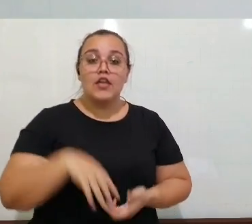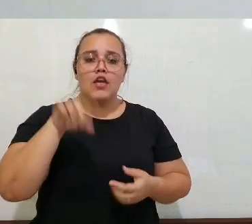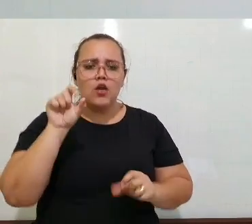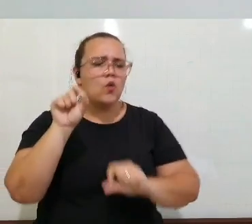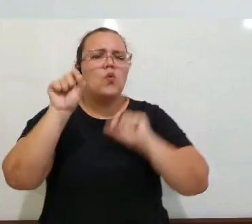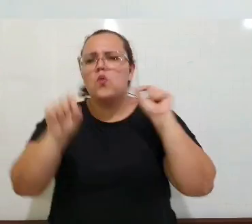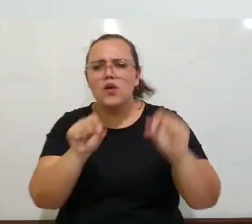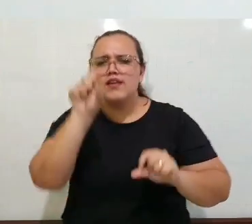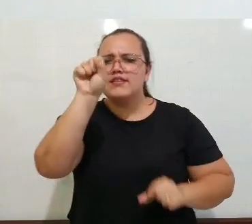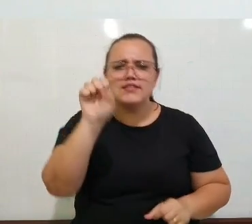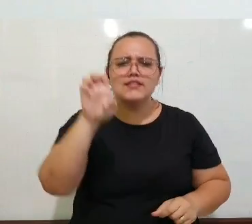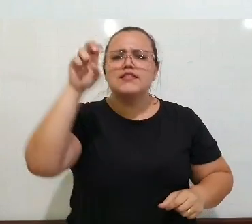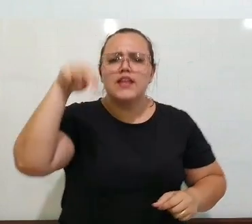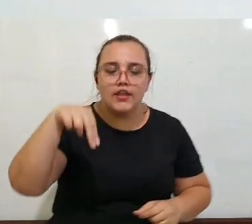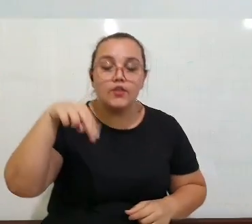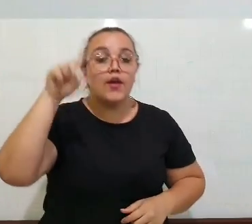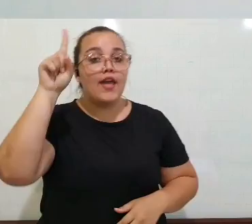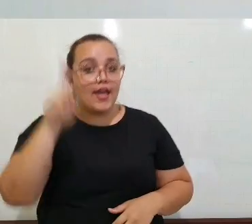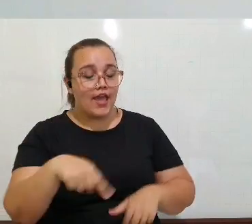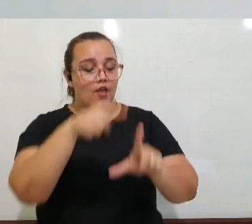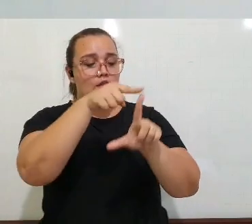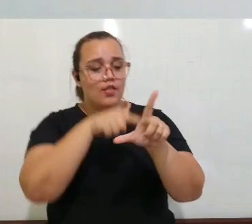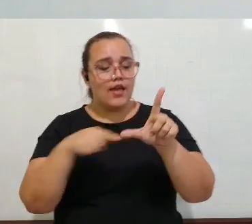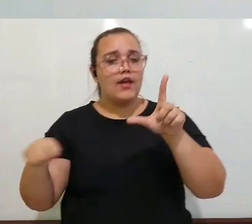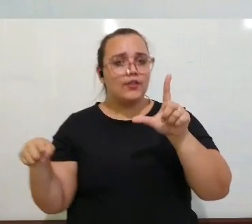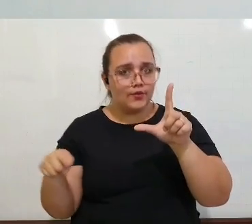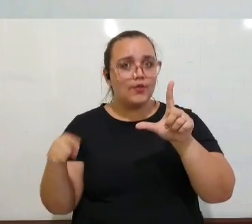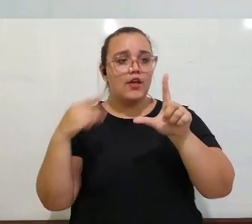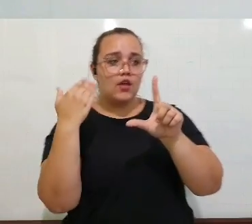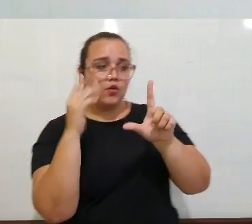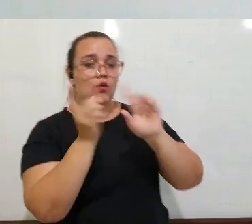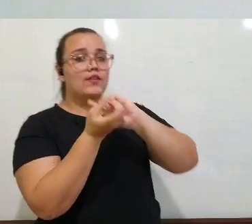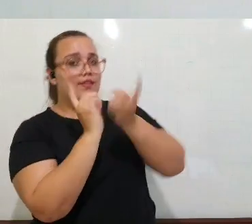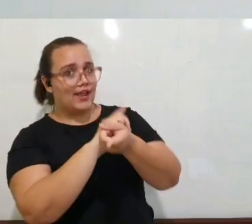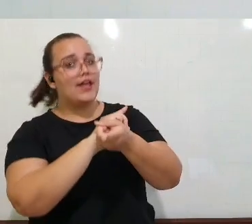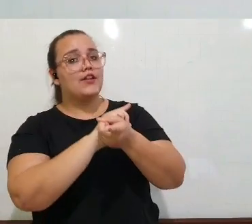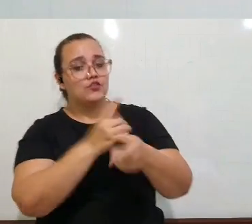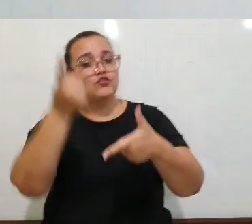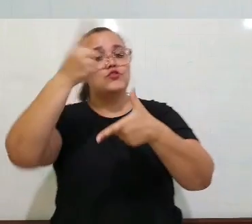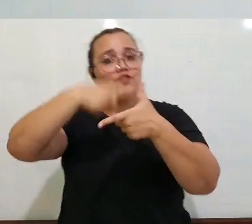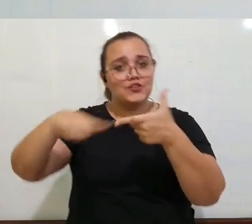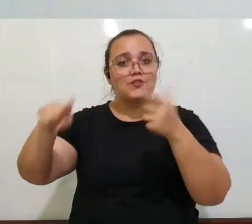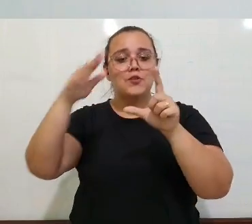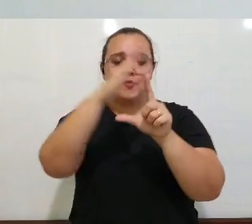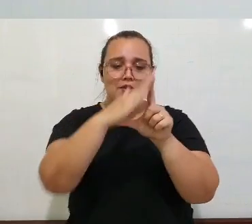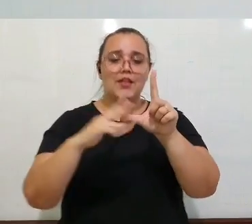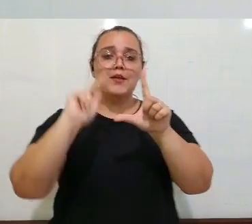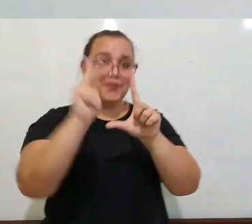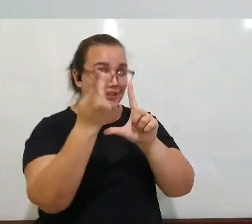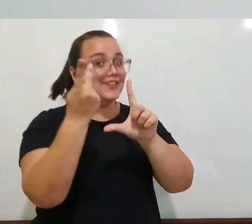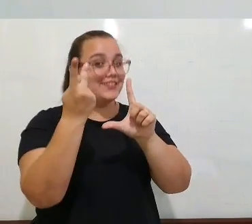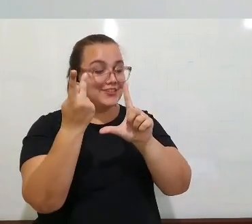O seno é cateto oposto sobre hipotenusa.